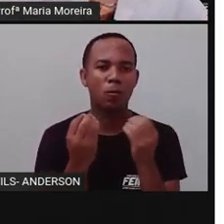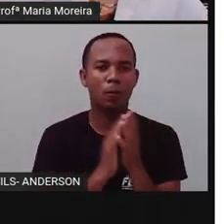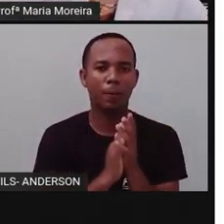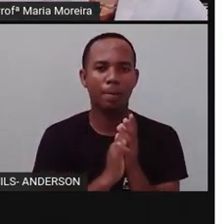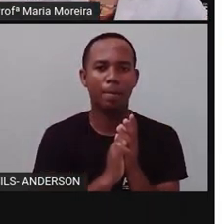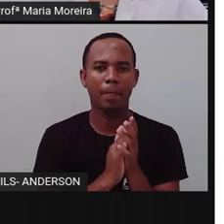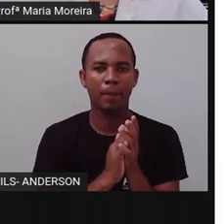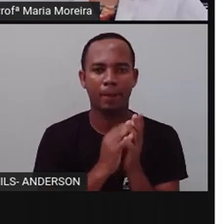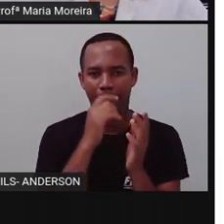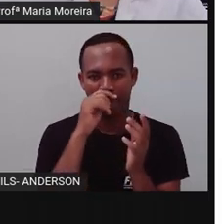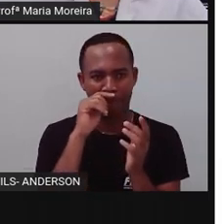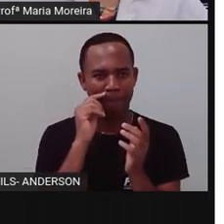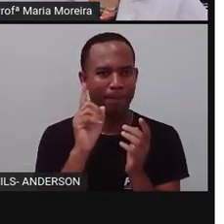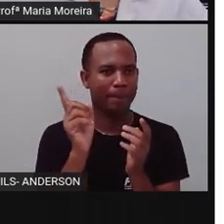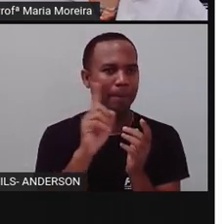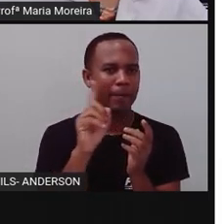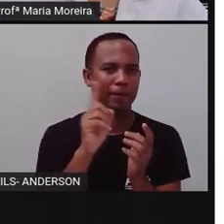que é concessão, Anderson?